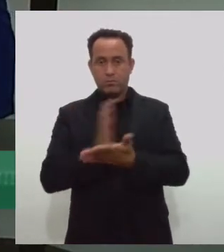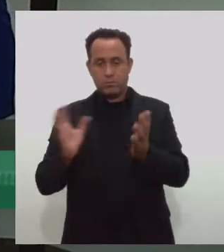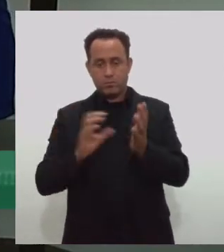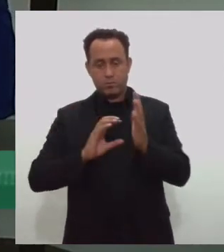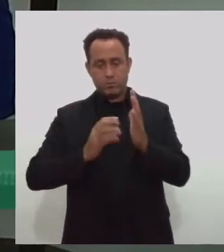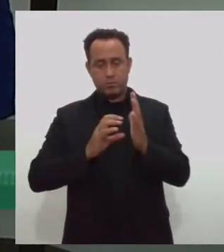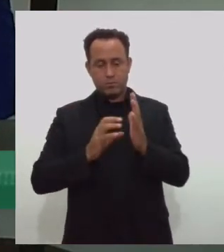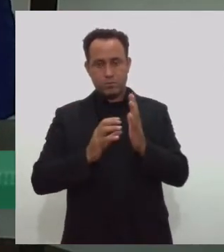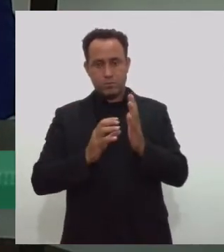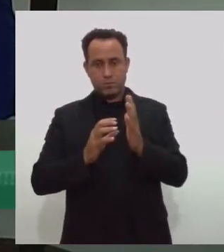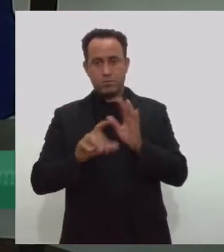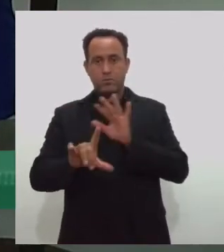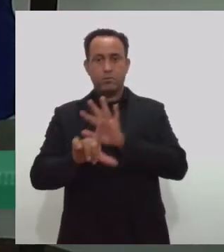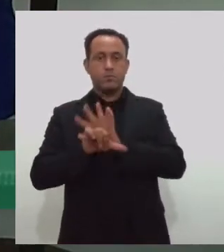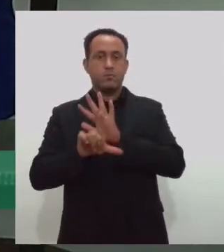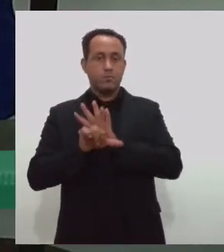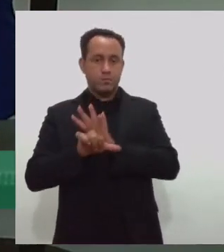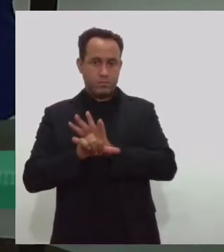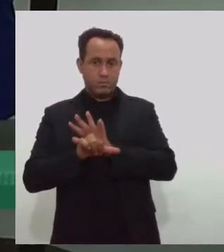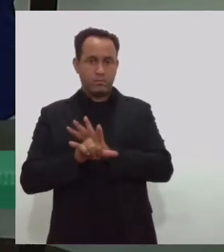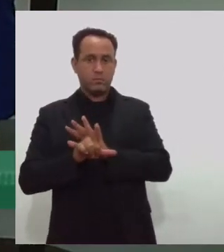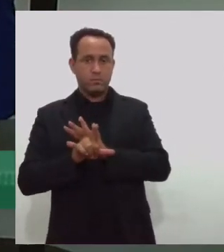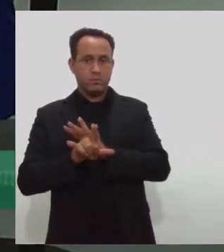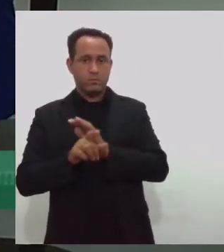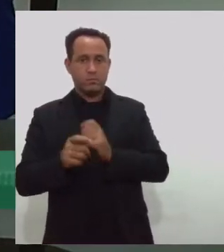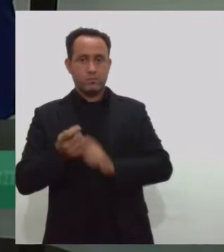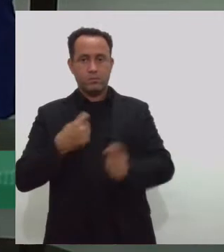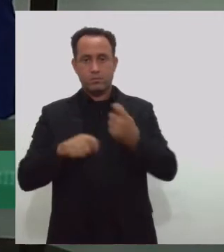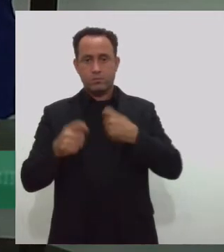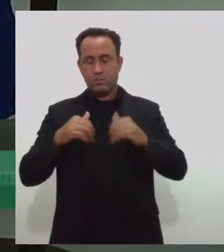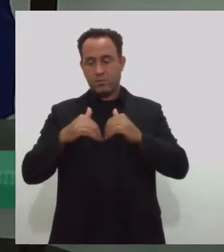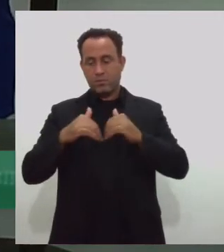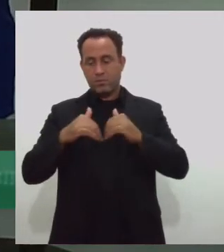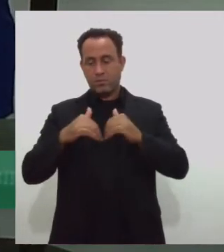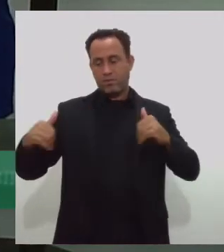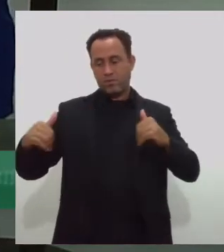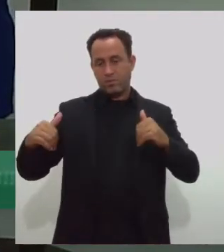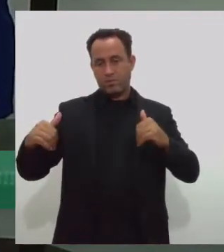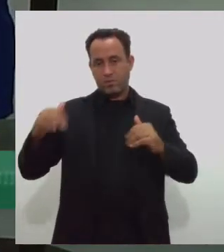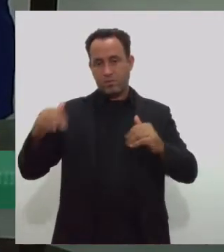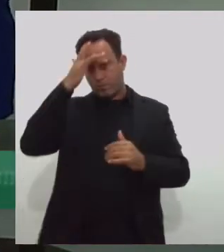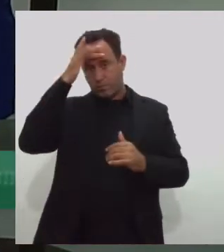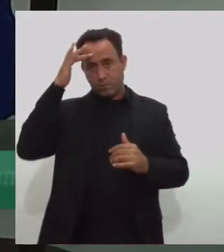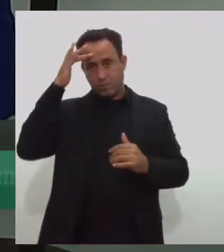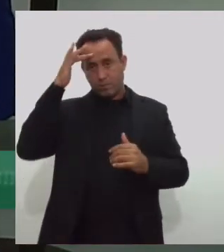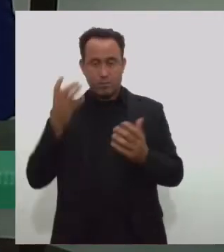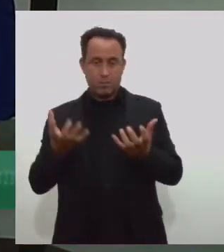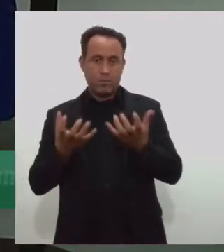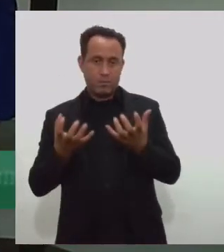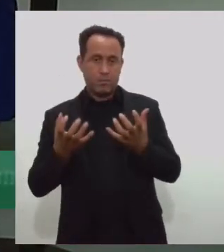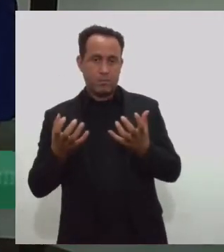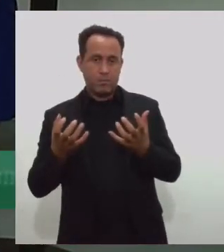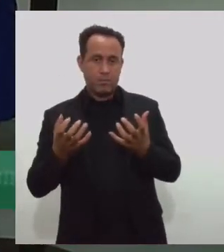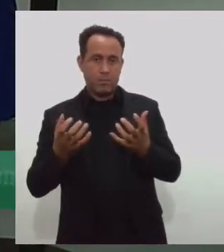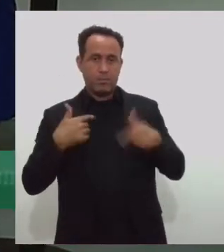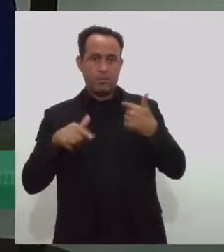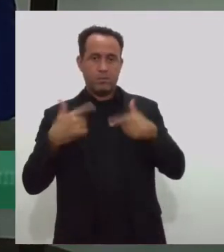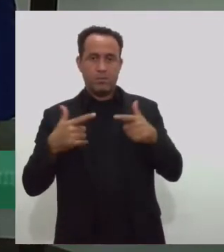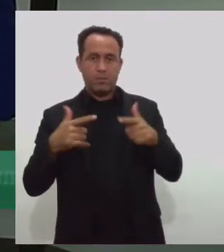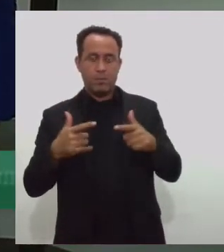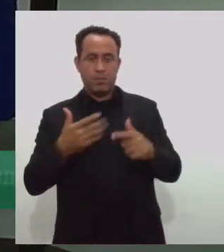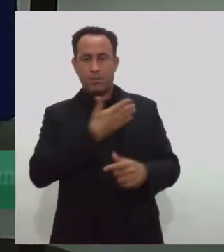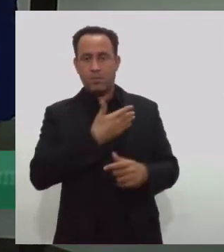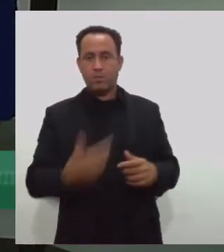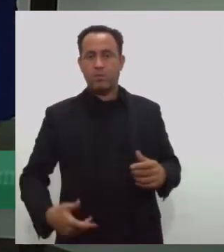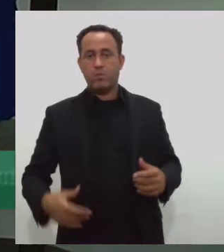a lei de improbidade administrativa afasta pessoas de bem que queiram ocupar cargos públicos com